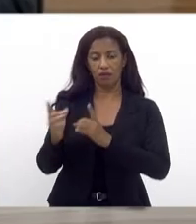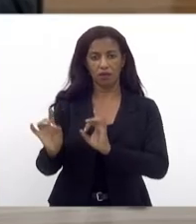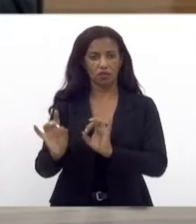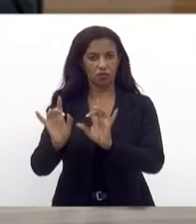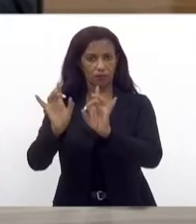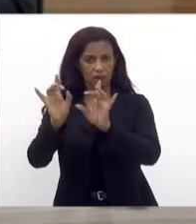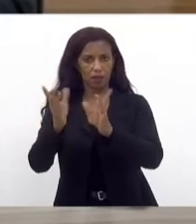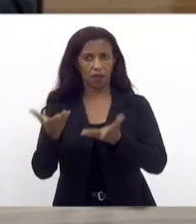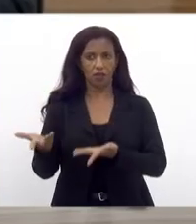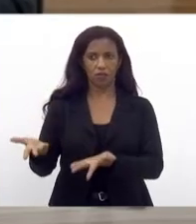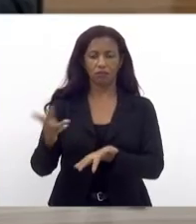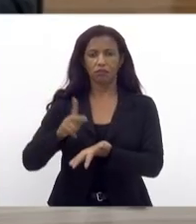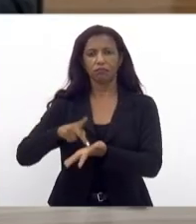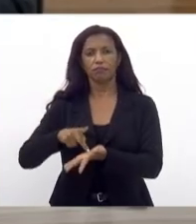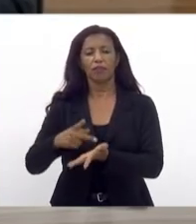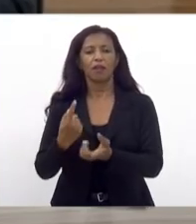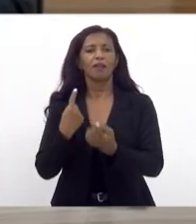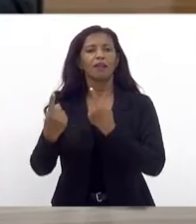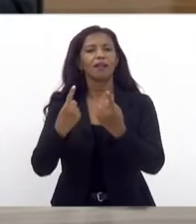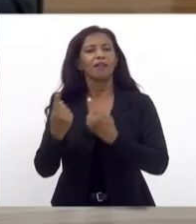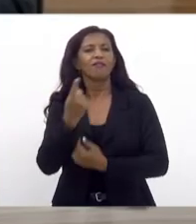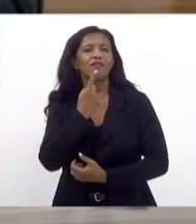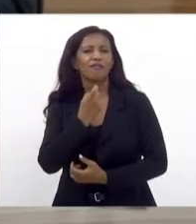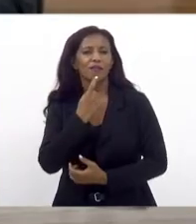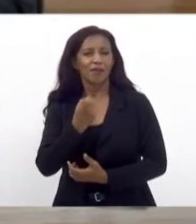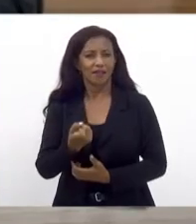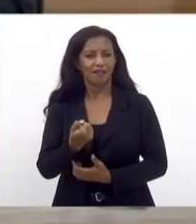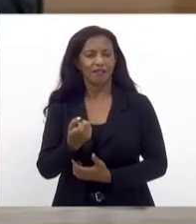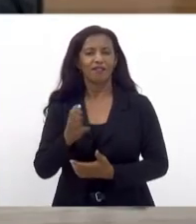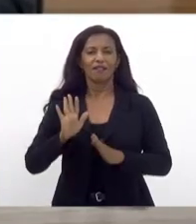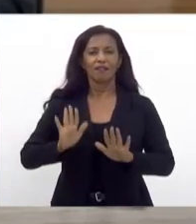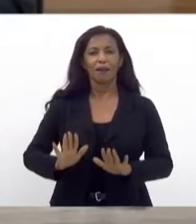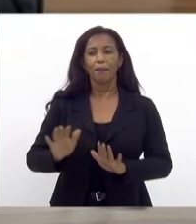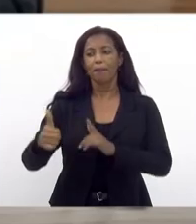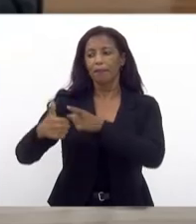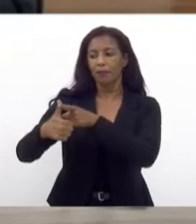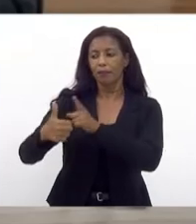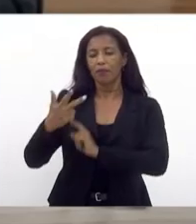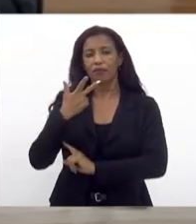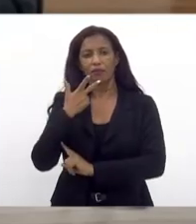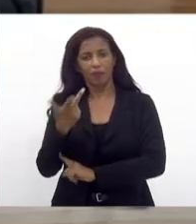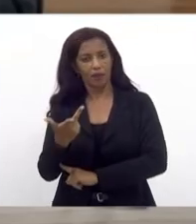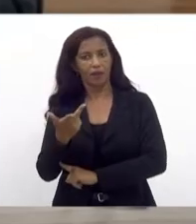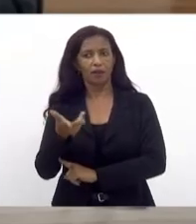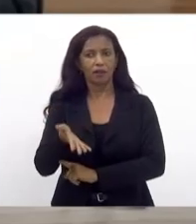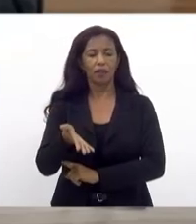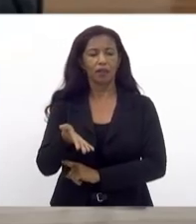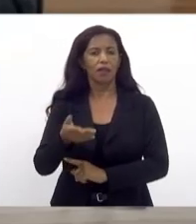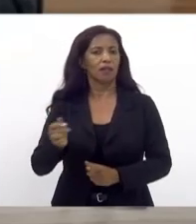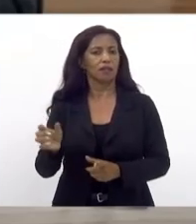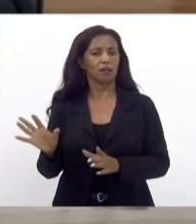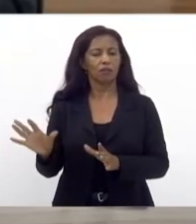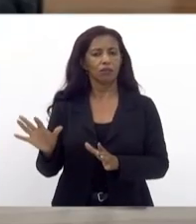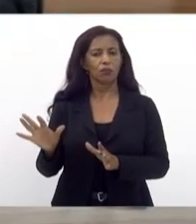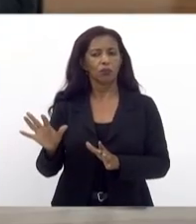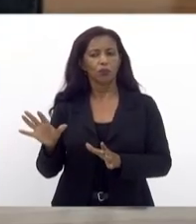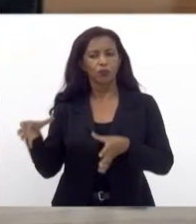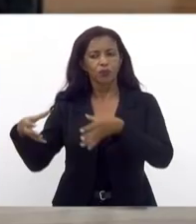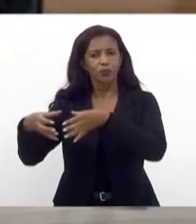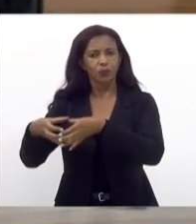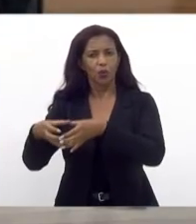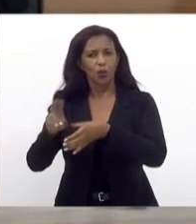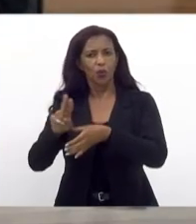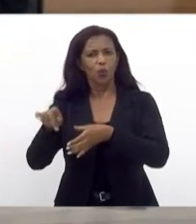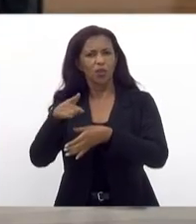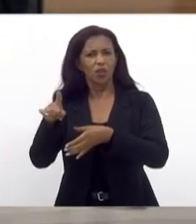ali na linha vermelha. Primeiro, dizer que essa unidade, essa